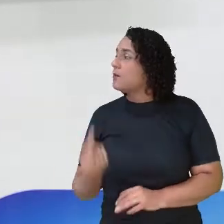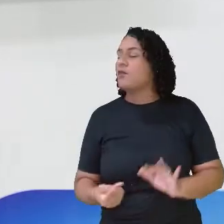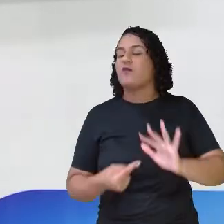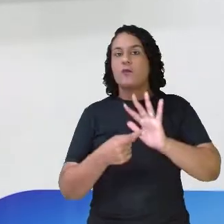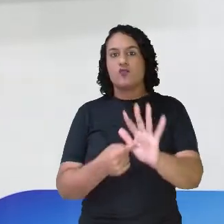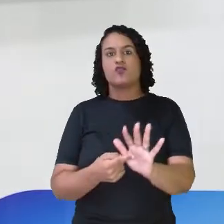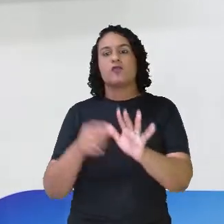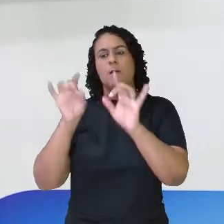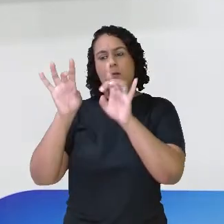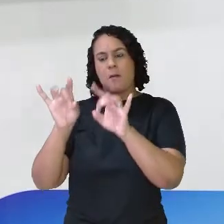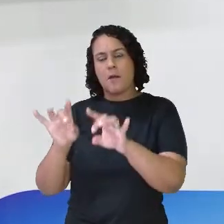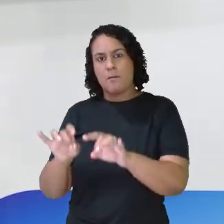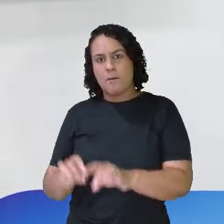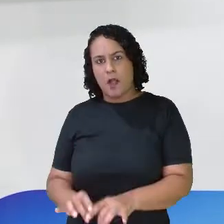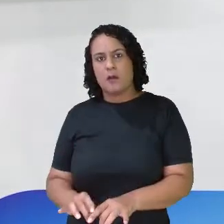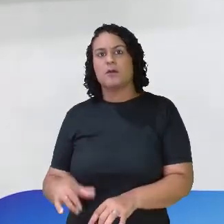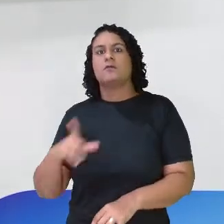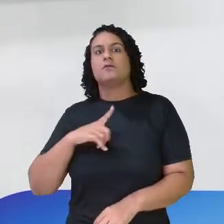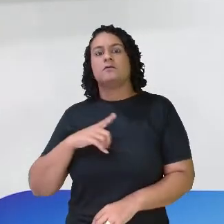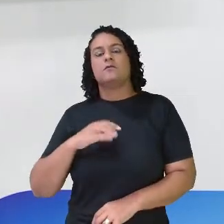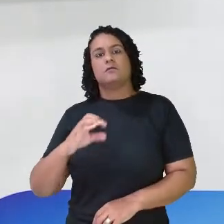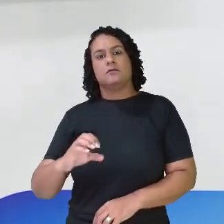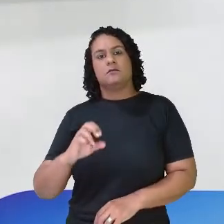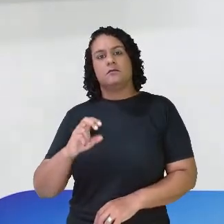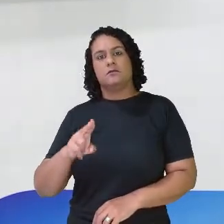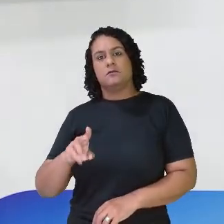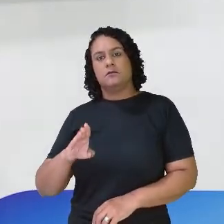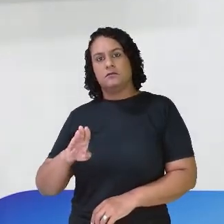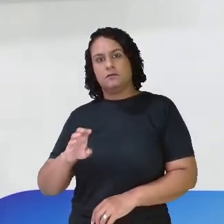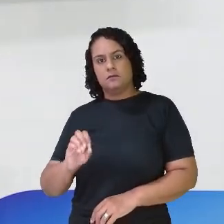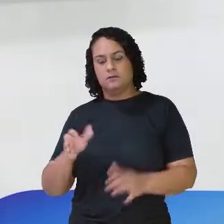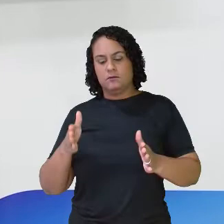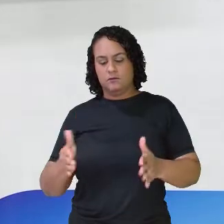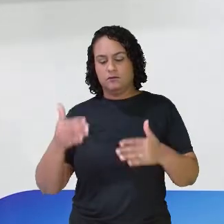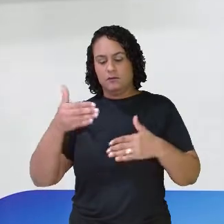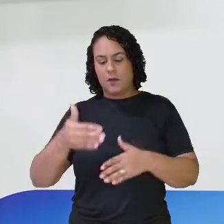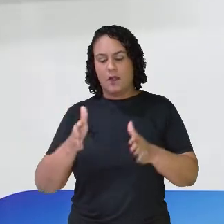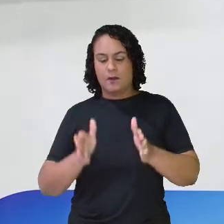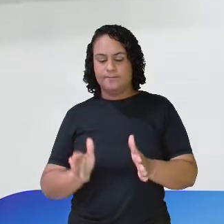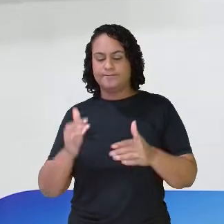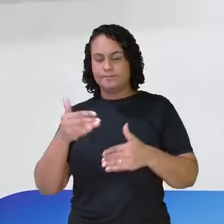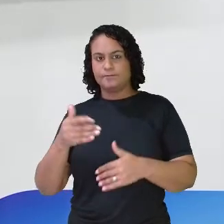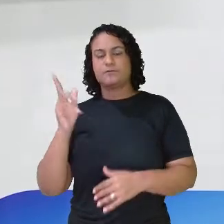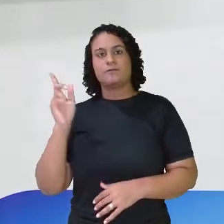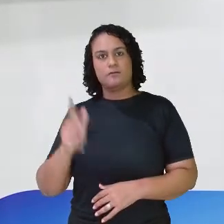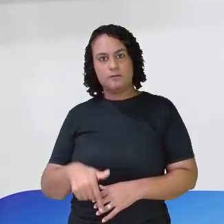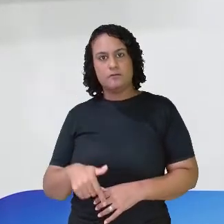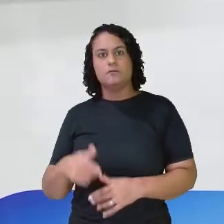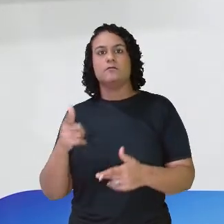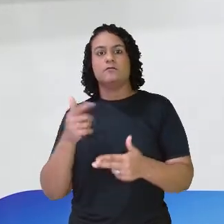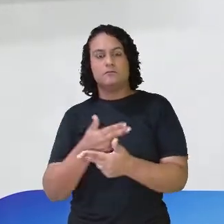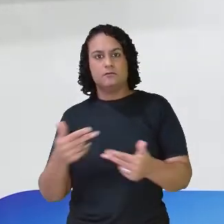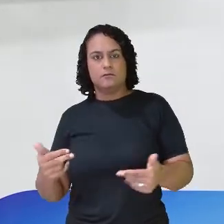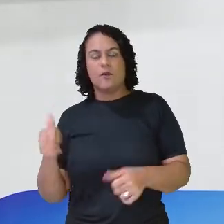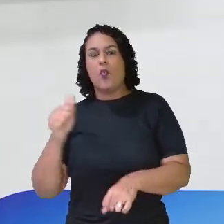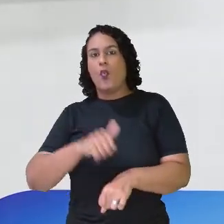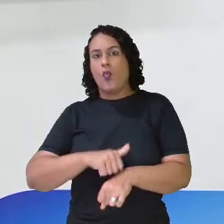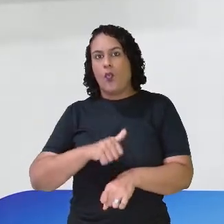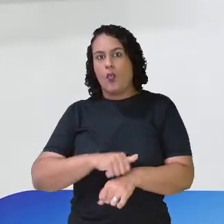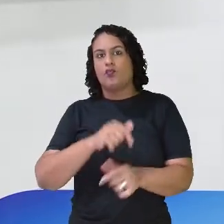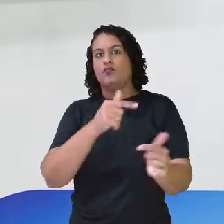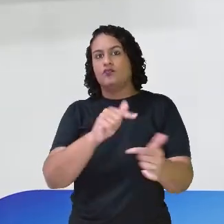com vocês. A gente tem um cubo, né? Que é um elemento, um